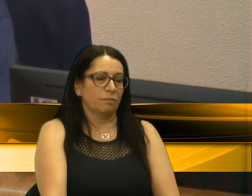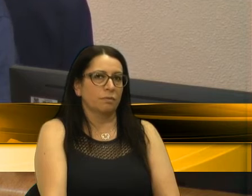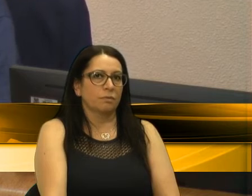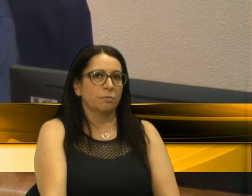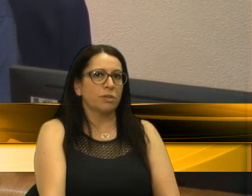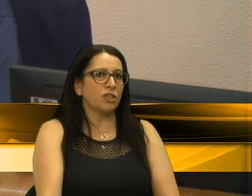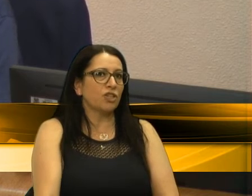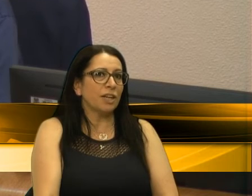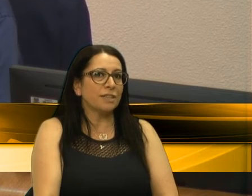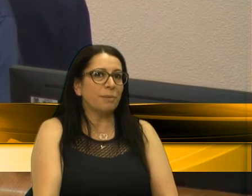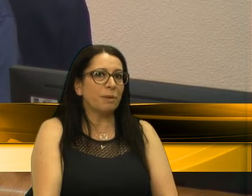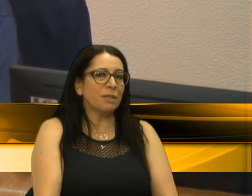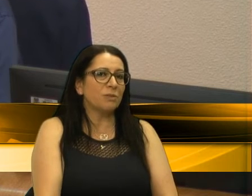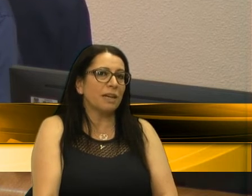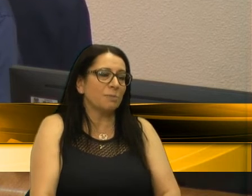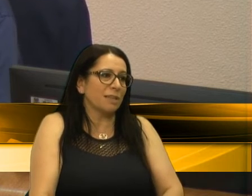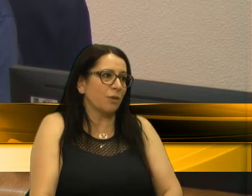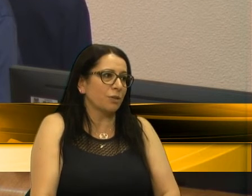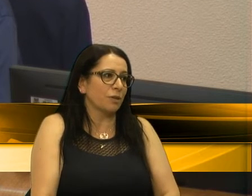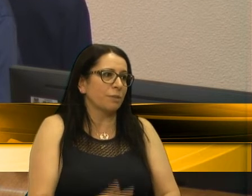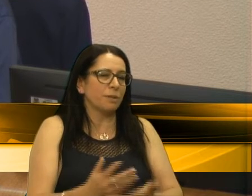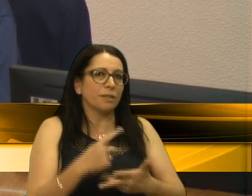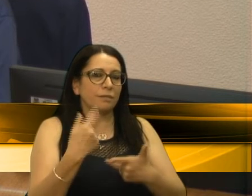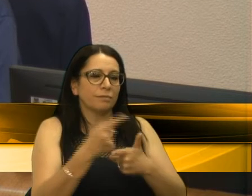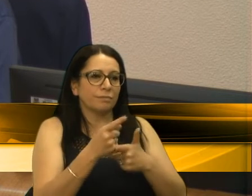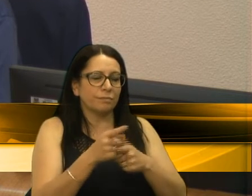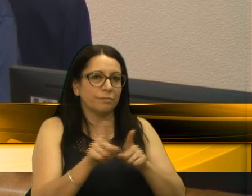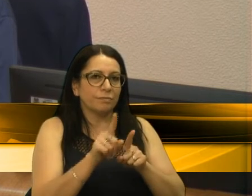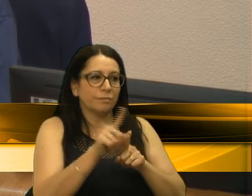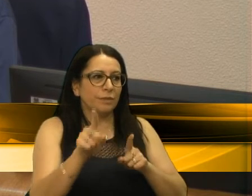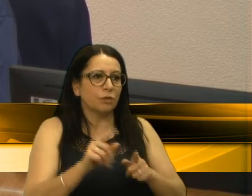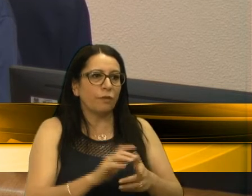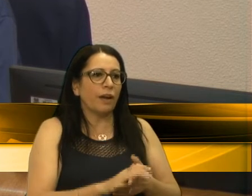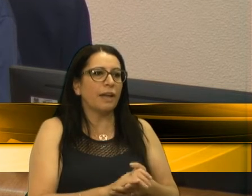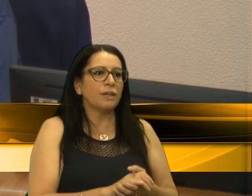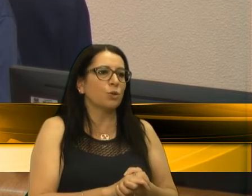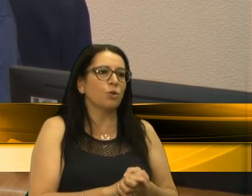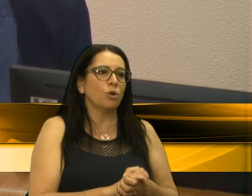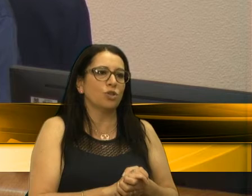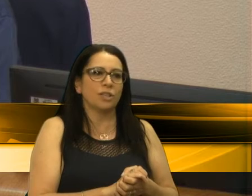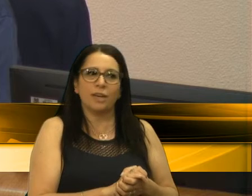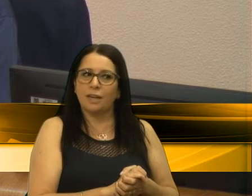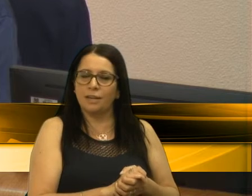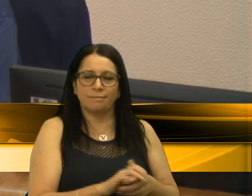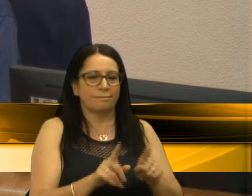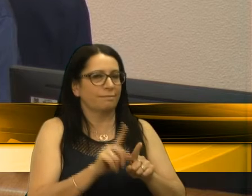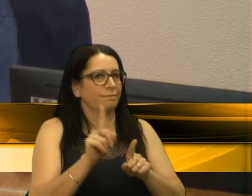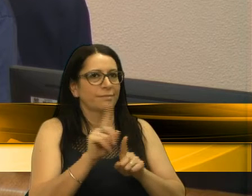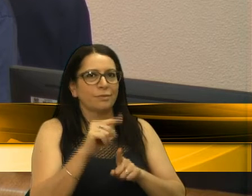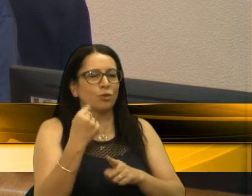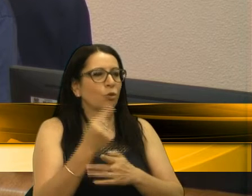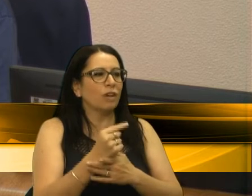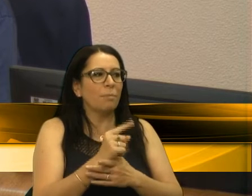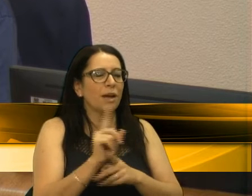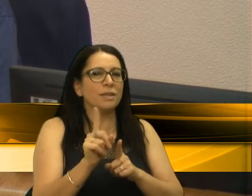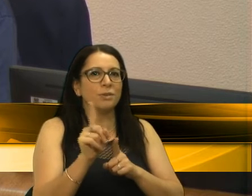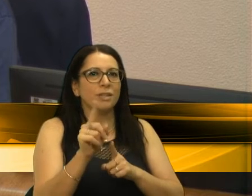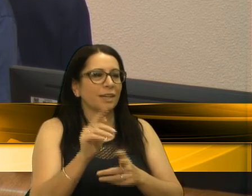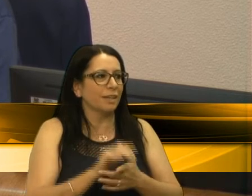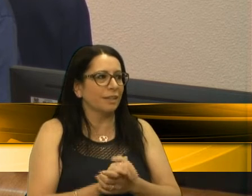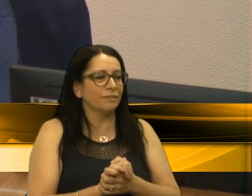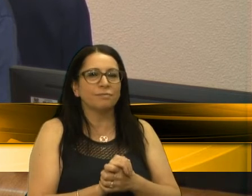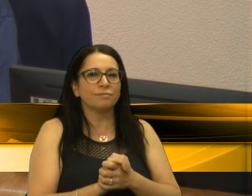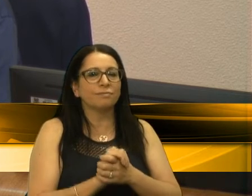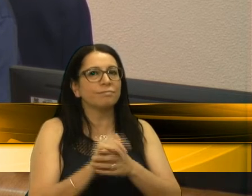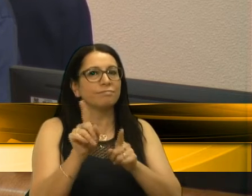Doutora Cássia Kuhn, então o senhor pode confirmar que no início, quando foi feita a solicitação para a bênção dos freis capuchinhos na praça, ainda poderia ocorrer o Natal na praça? Ainda há essa possibilidade de que o Natal